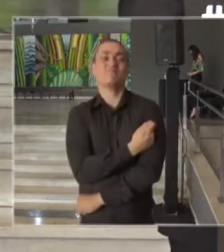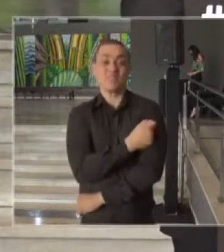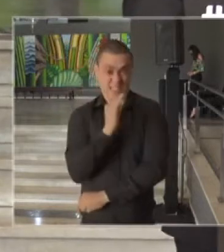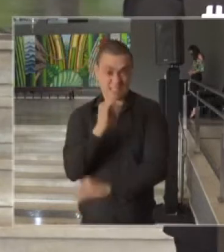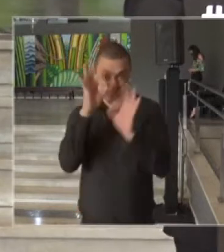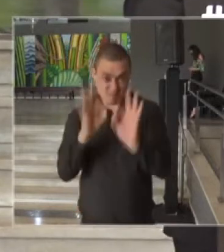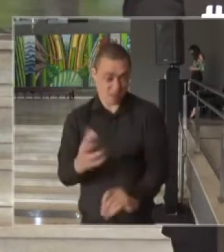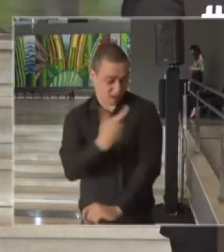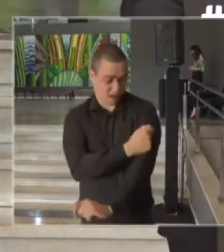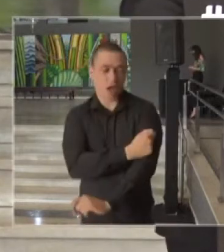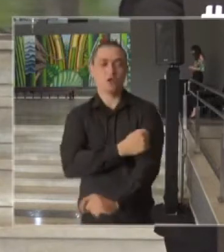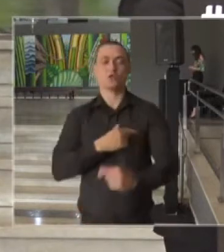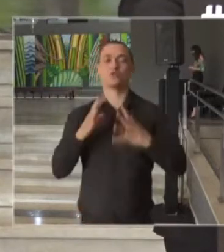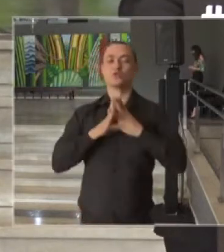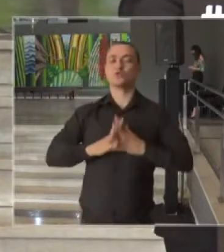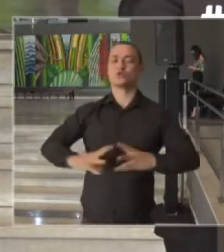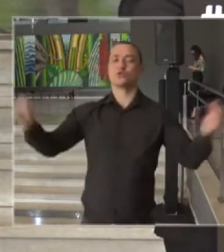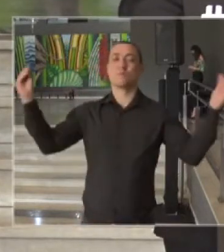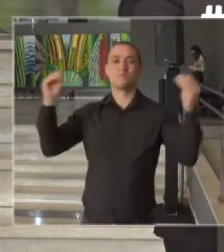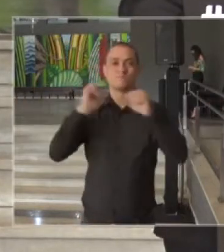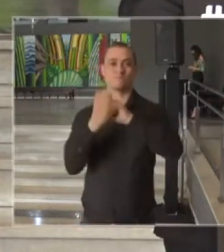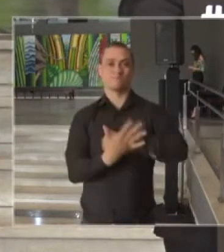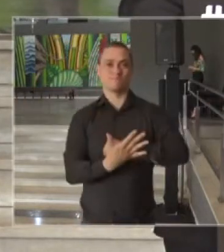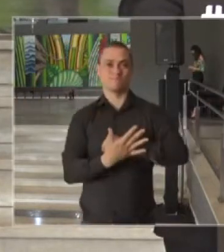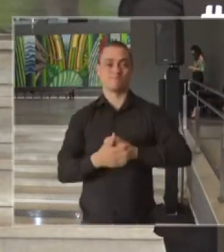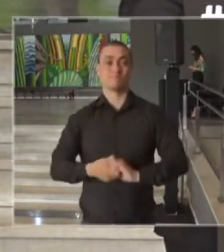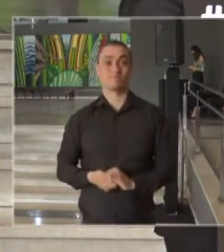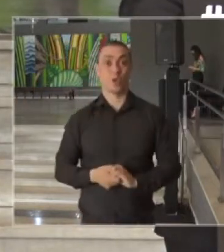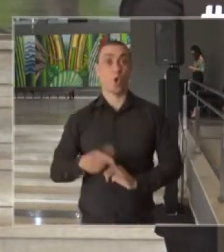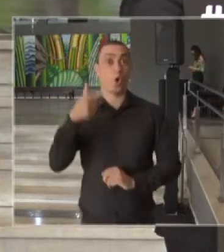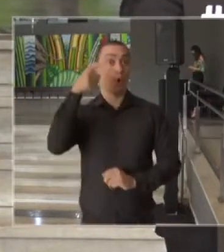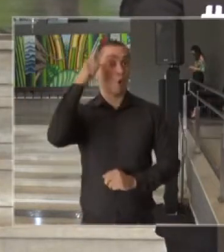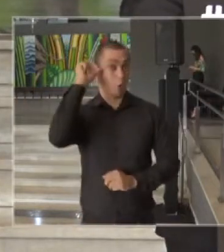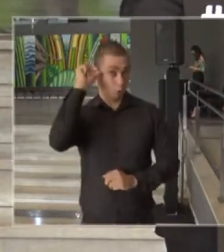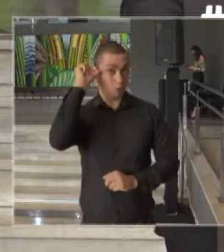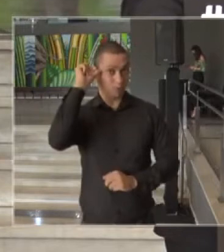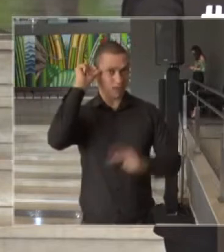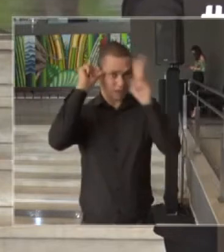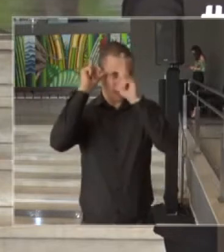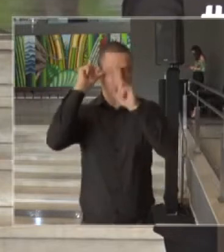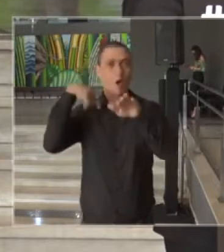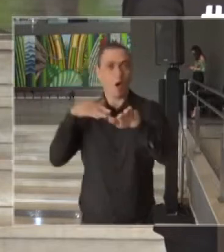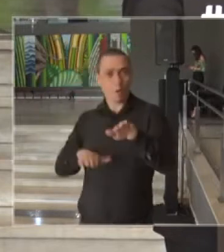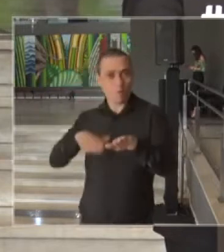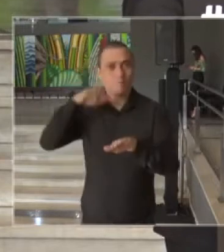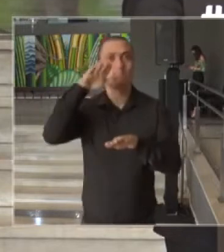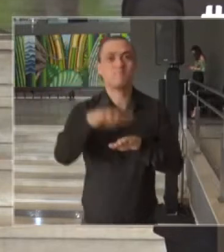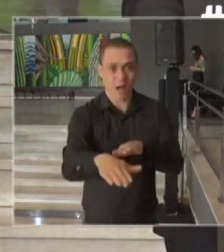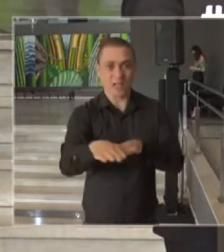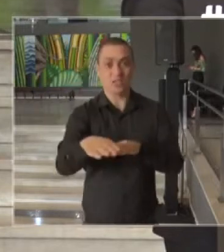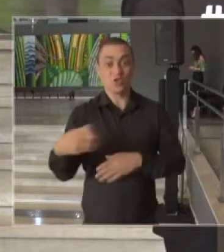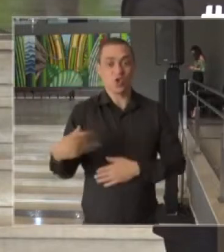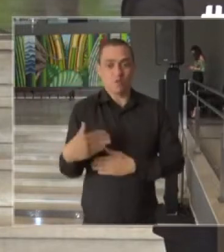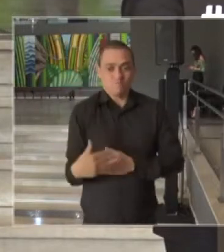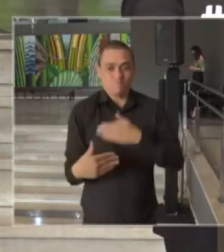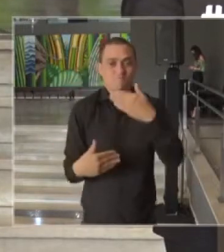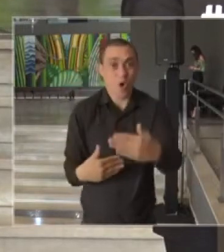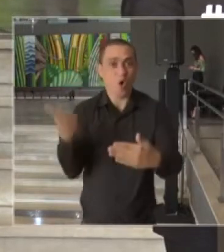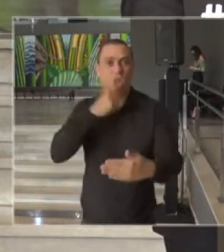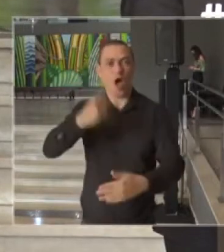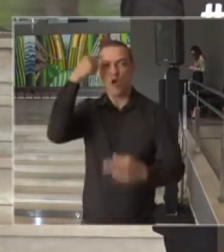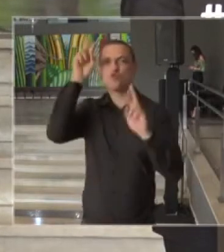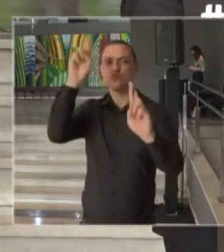definitiva contra o coronavírus e ontem nós demos um passo para a